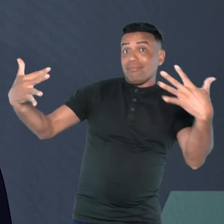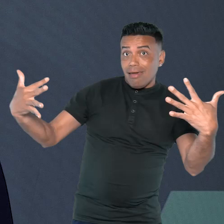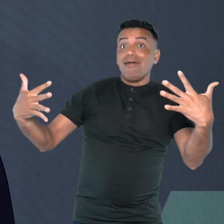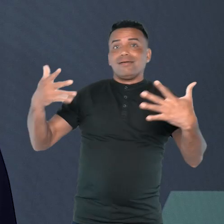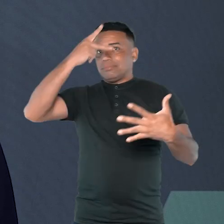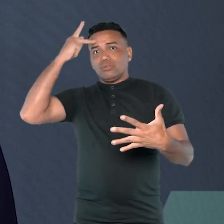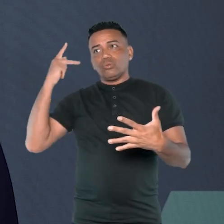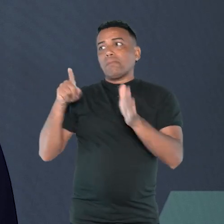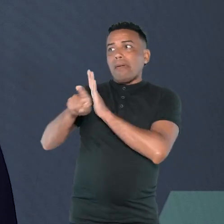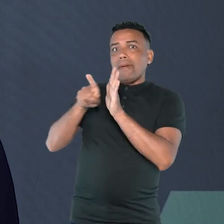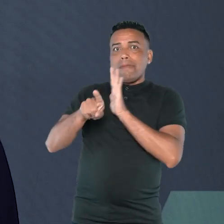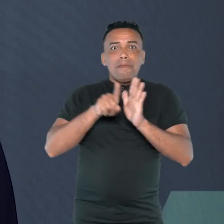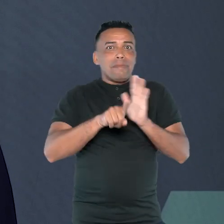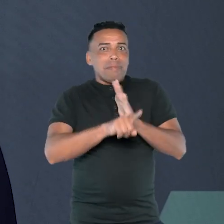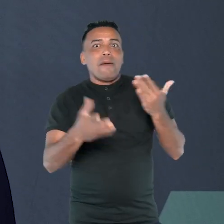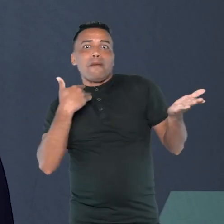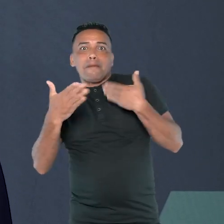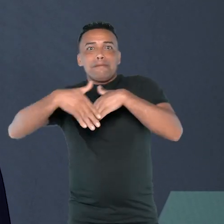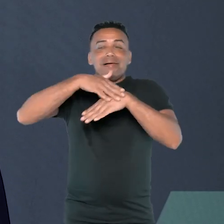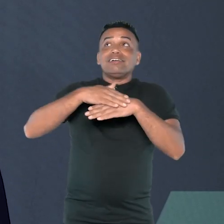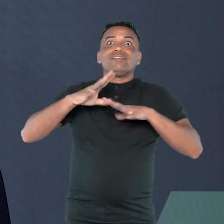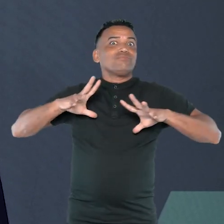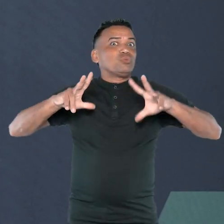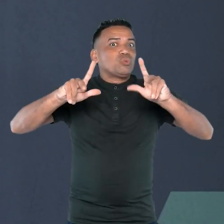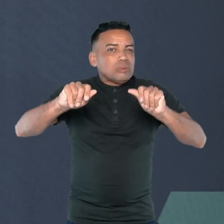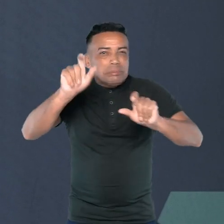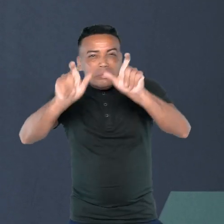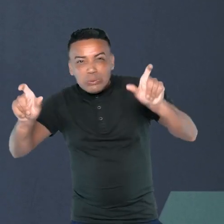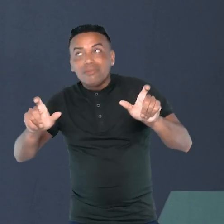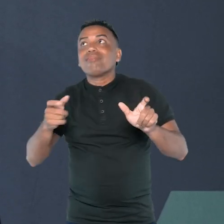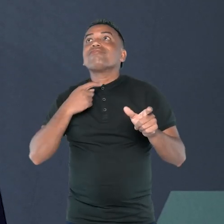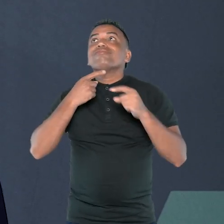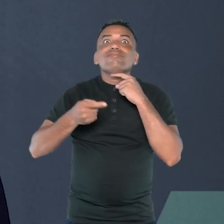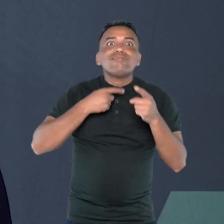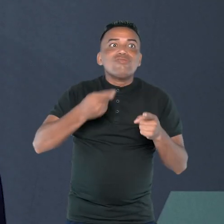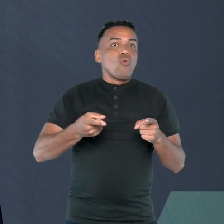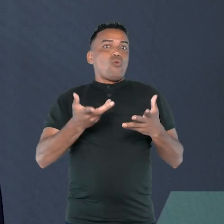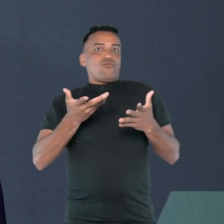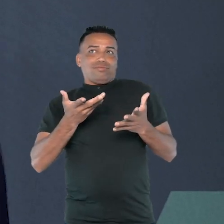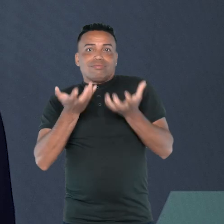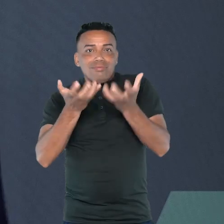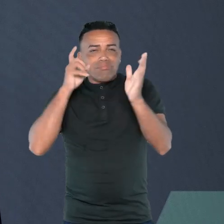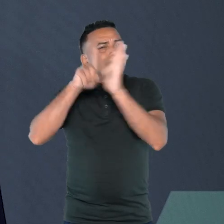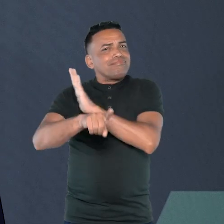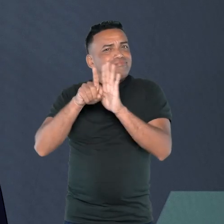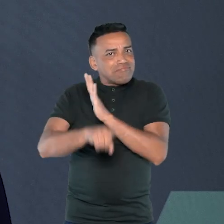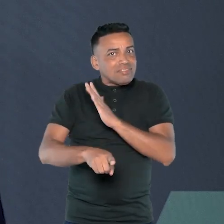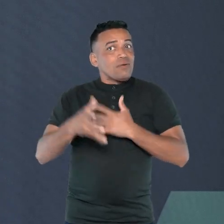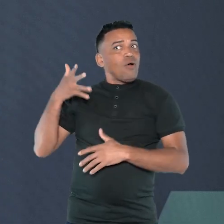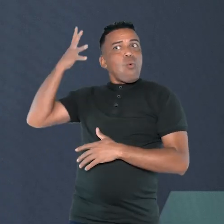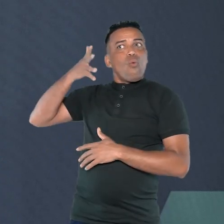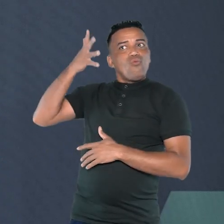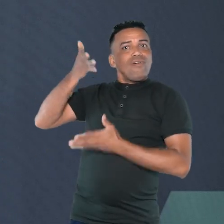que muitos como eu também têm questões que gostariam de dividir e de ouvir